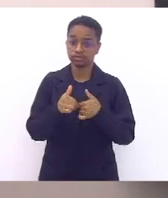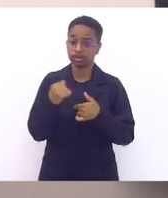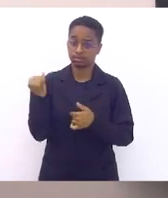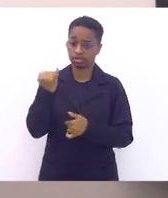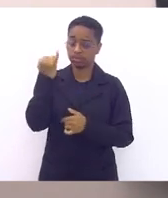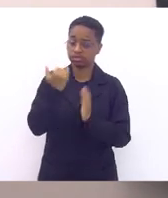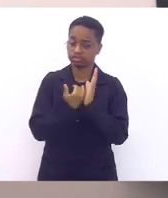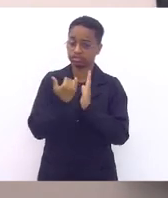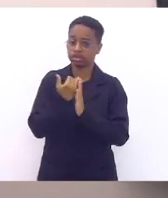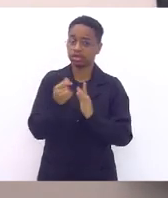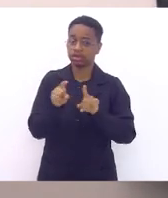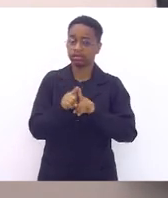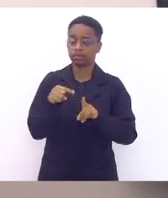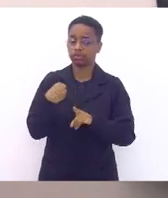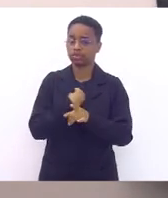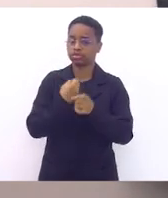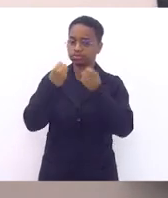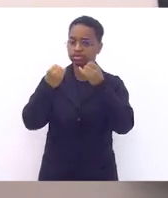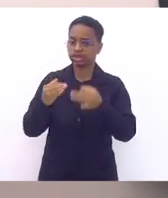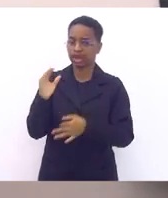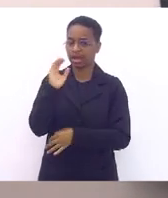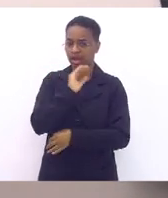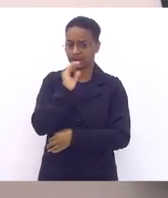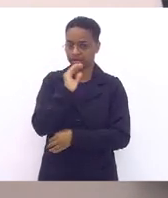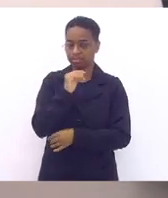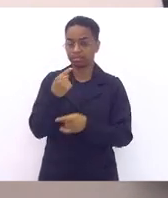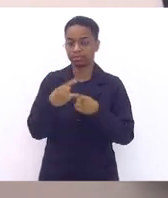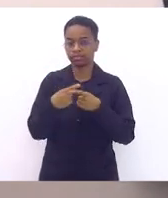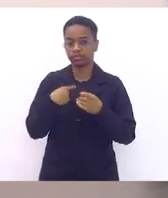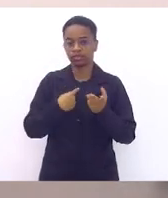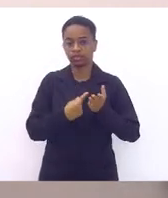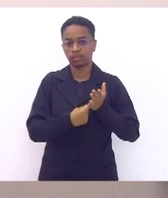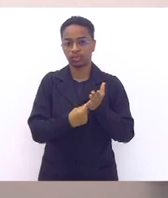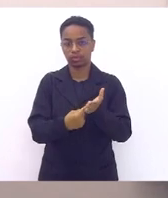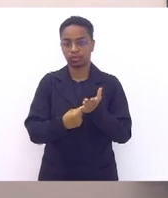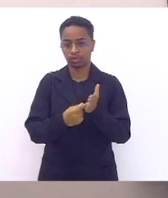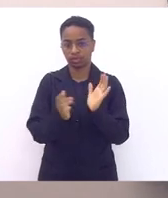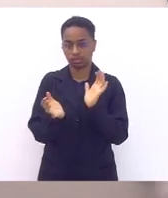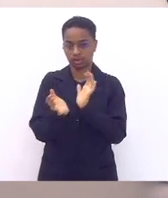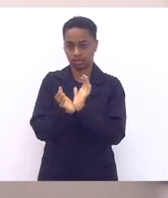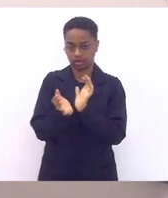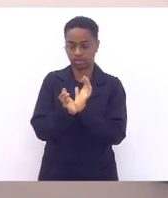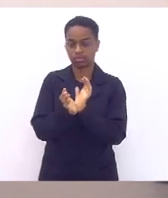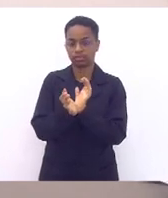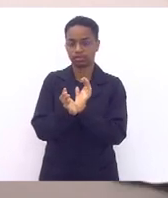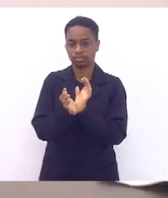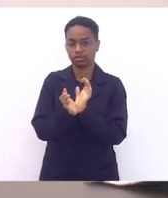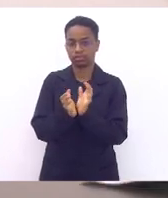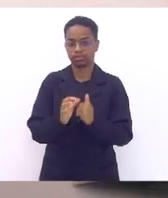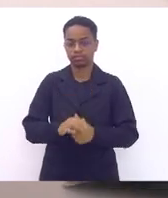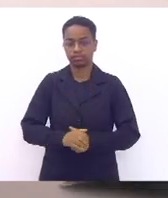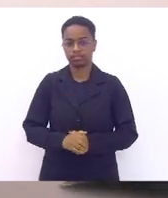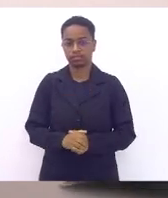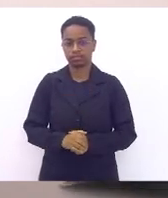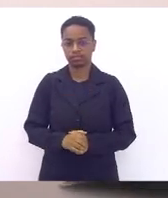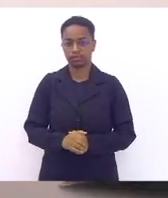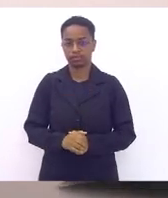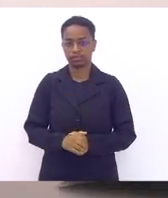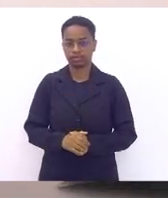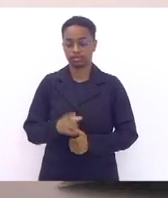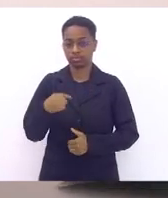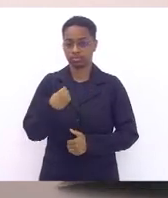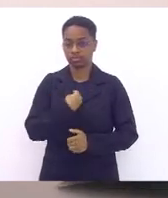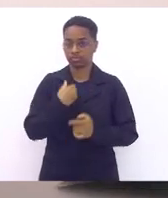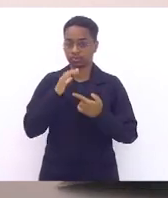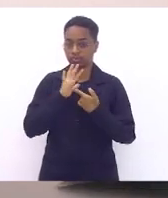uma apresentação breve. Eu combinei com a equipe, deputada, que a gente faria uma